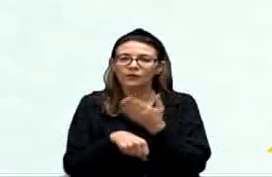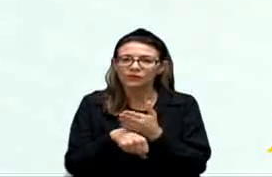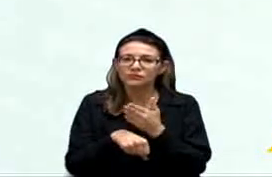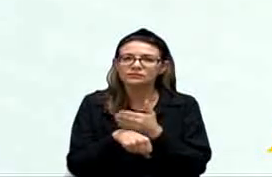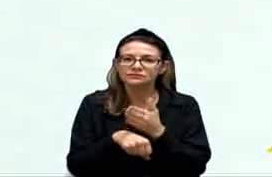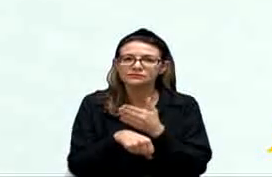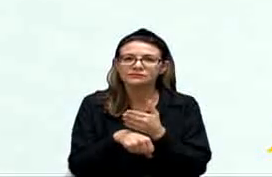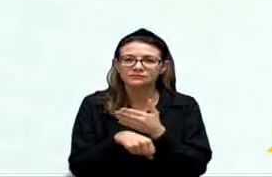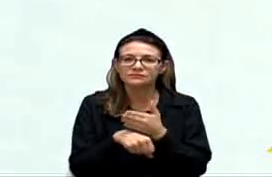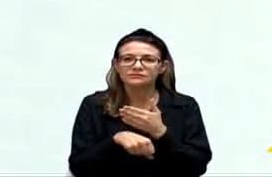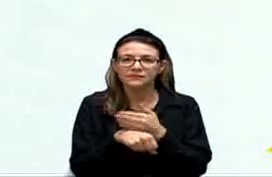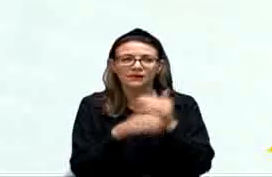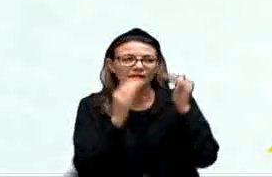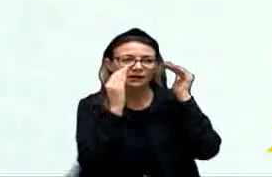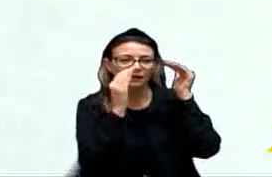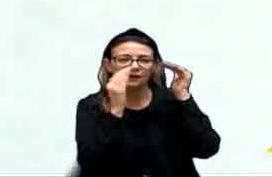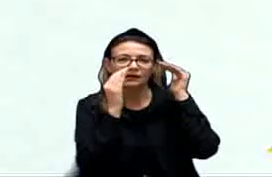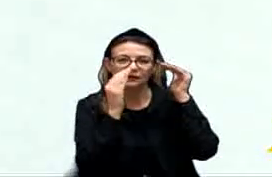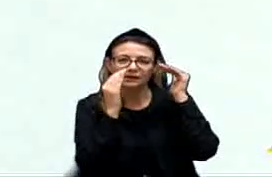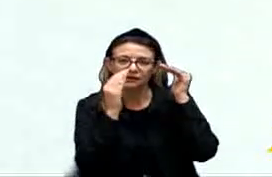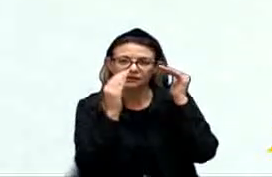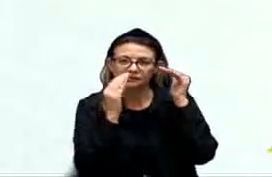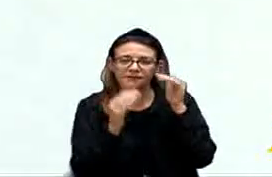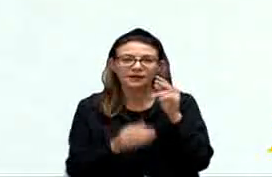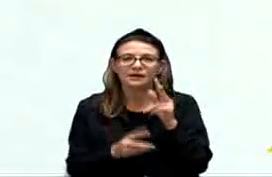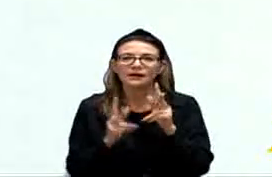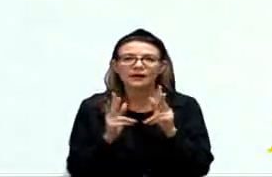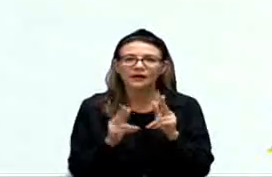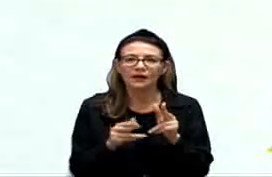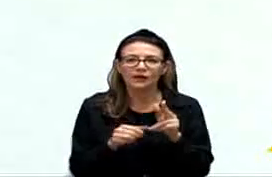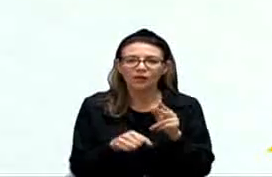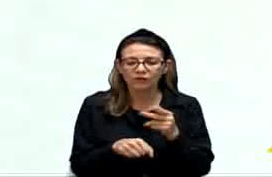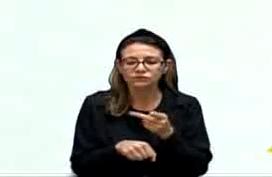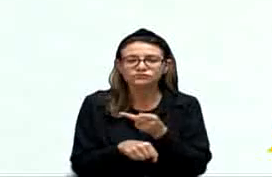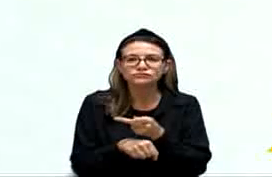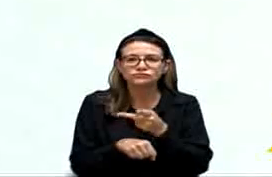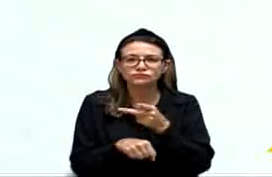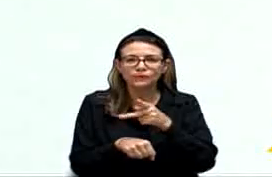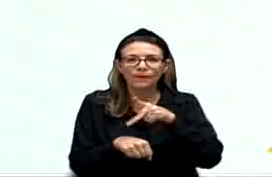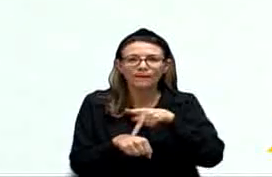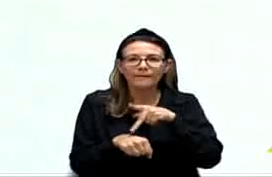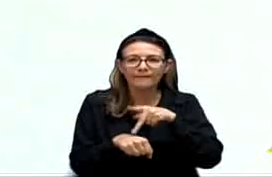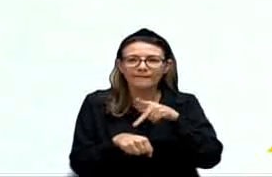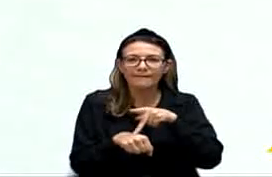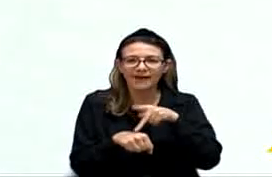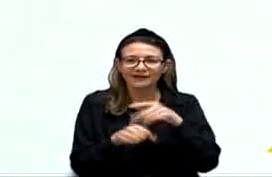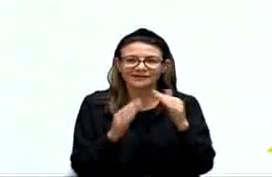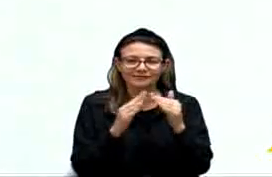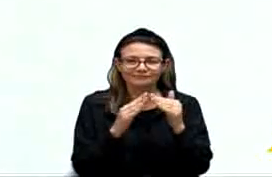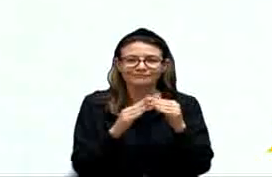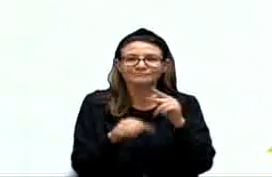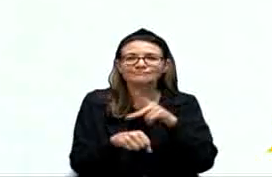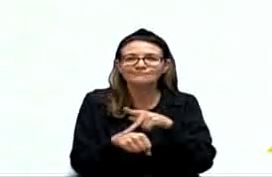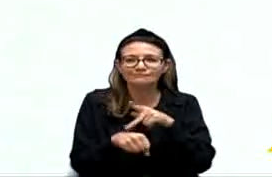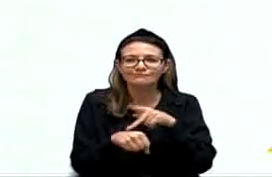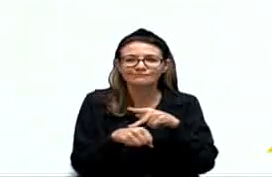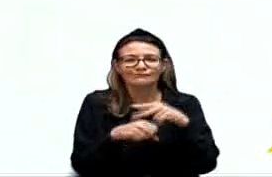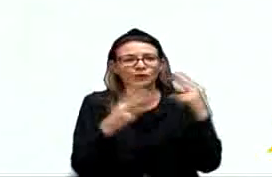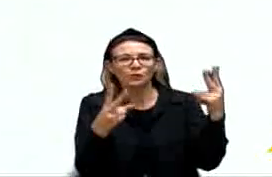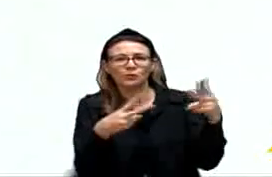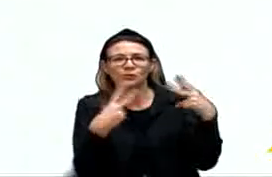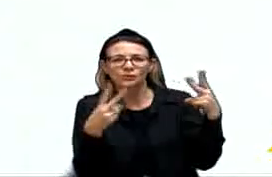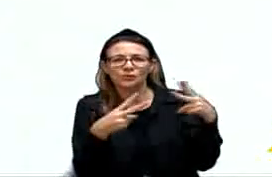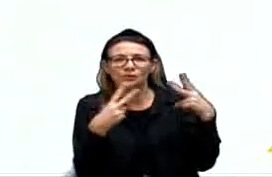prudente que edificou a sua casa sobre a rocha caiu a chuva transbordaram os rios sopraram os ventos e deram com